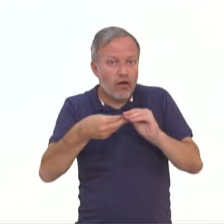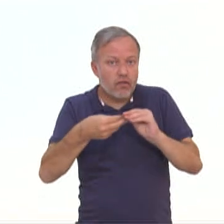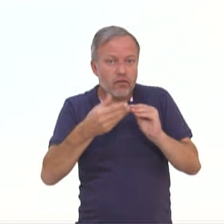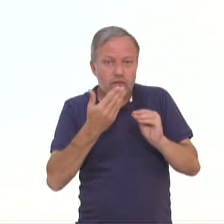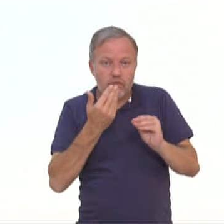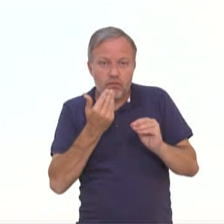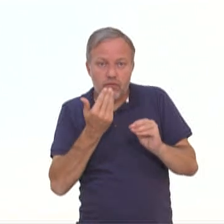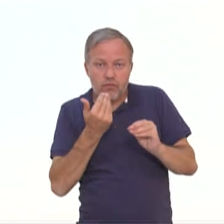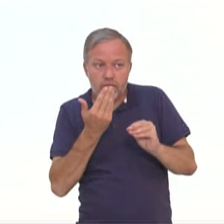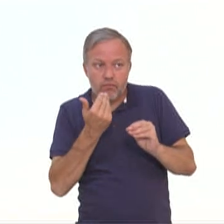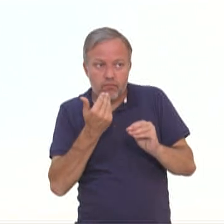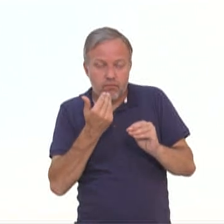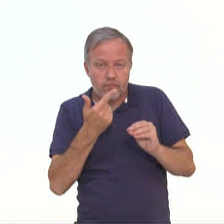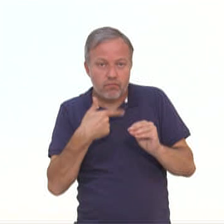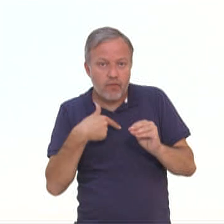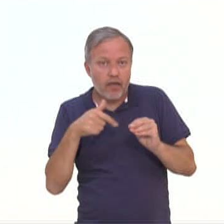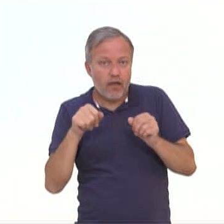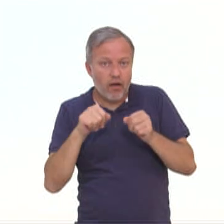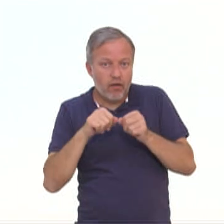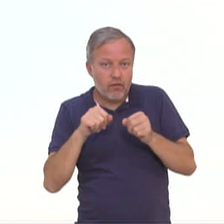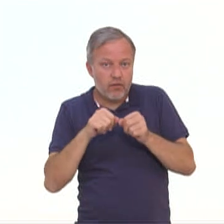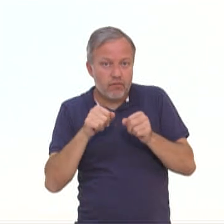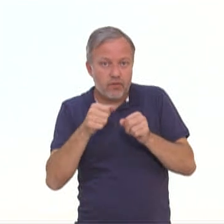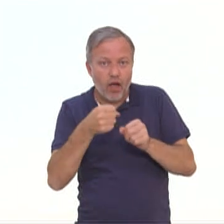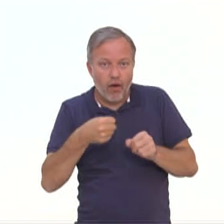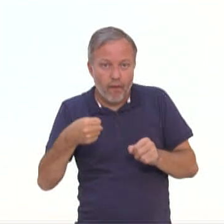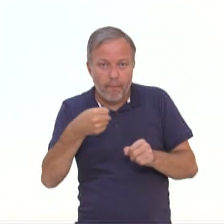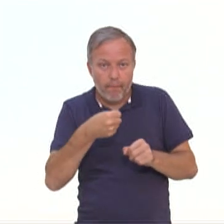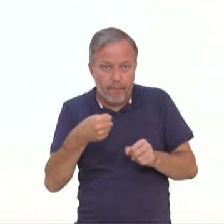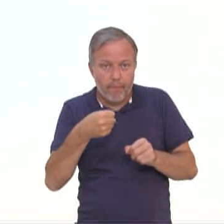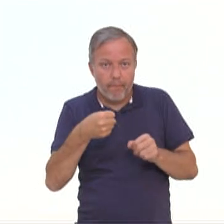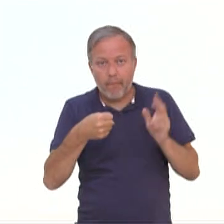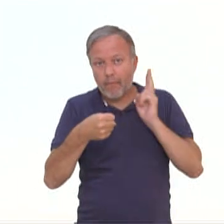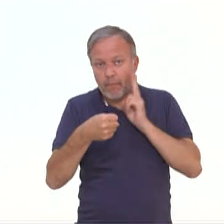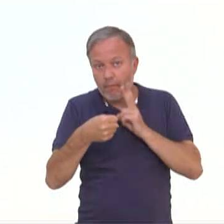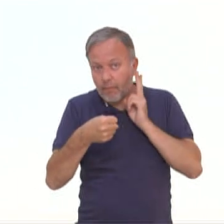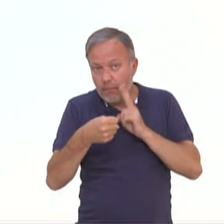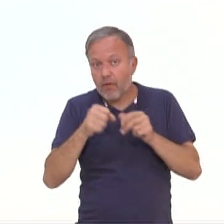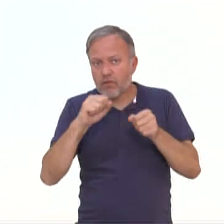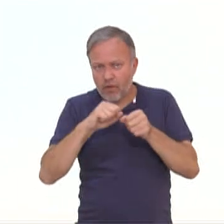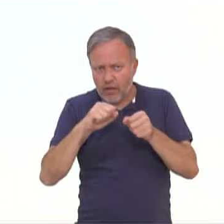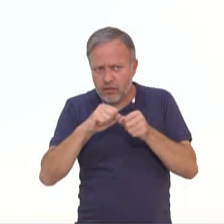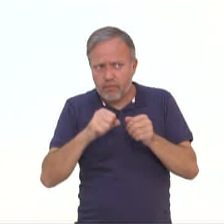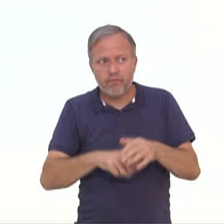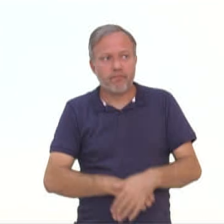alimentar e para a produção de bebidas alcoólicas como o vinho e a cerveja.